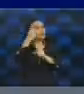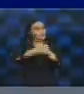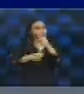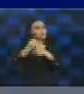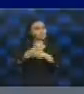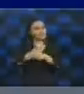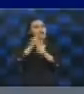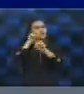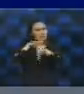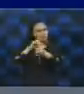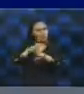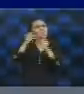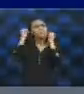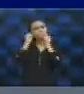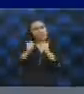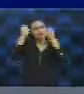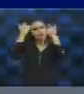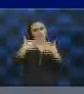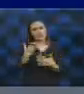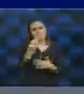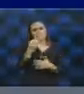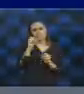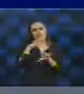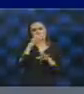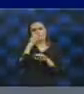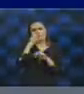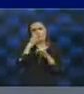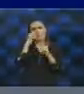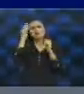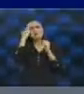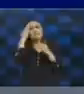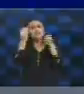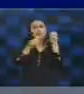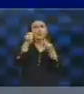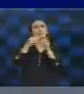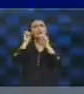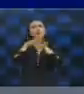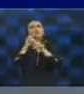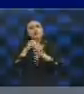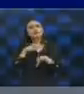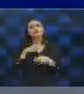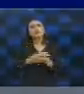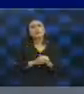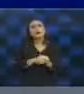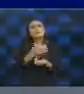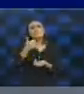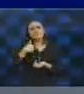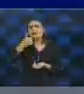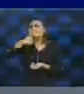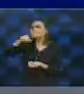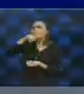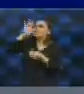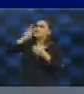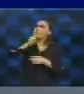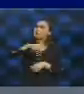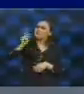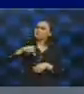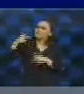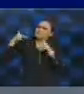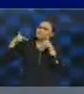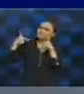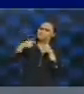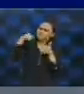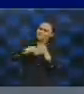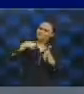sobre educação. Primeiro, porque devo tudo na minha vida a uma educadora. Foi a minha mãe, com salário de professor, com muita luta, com muito